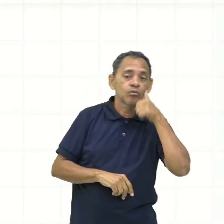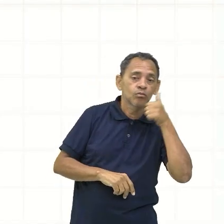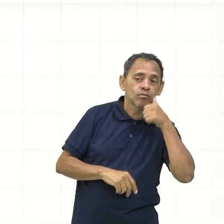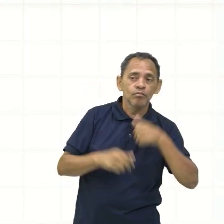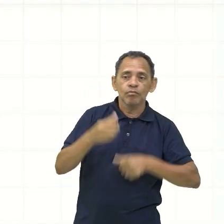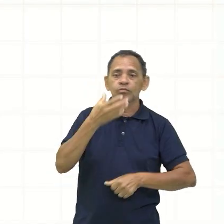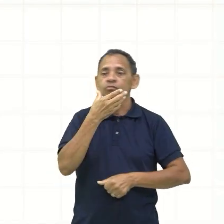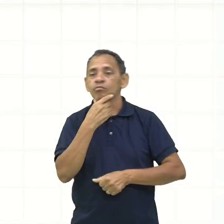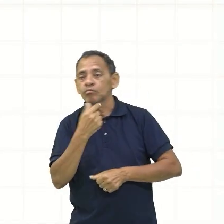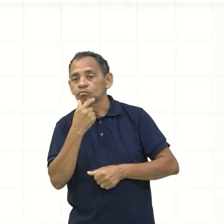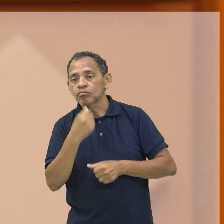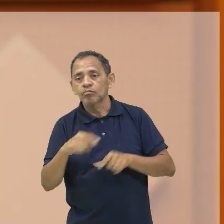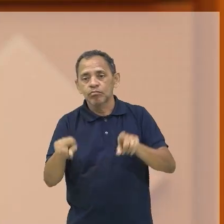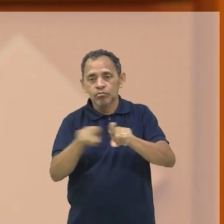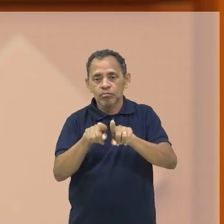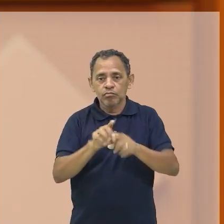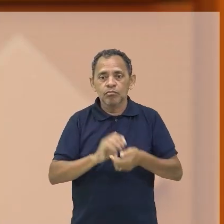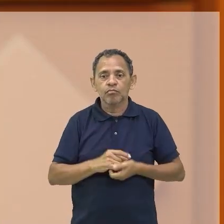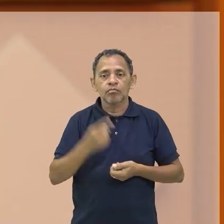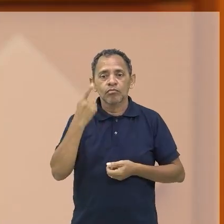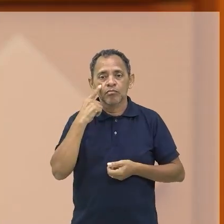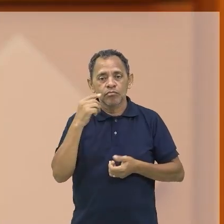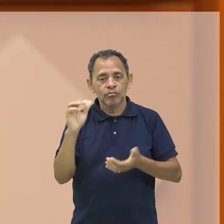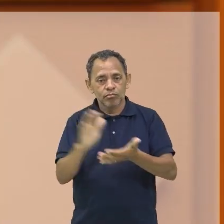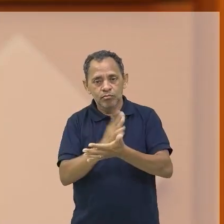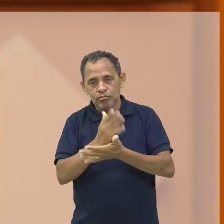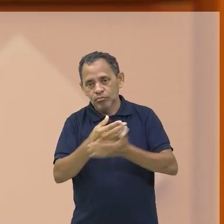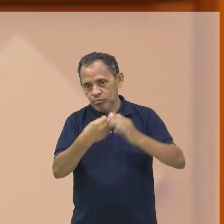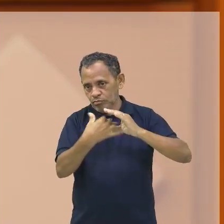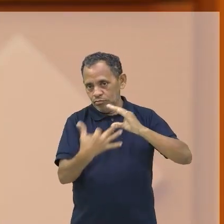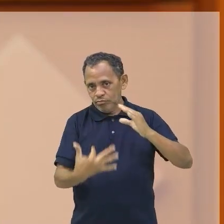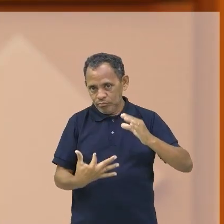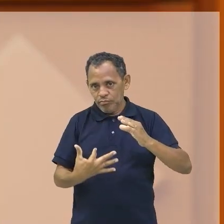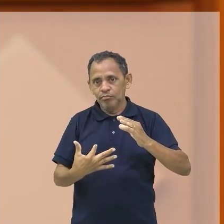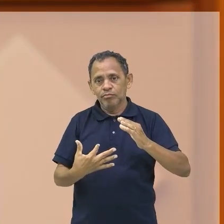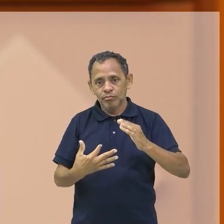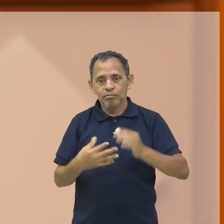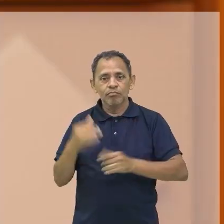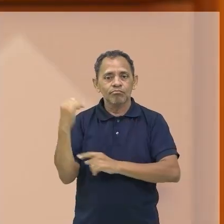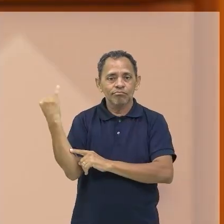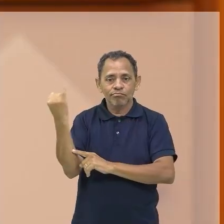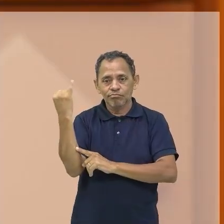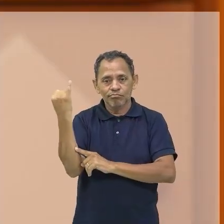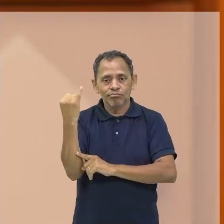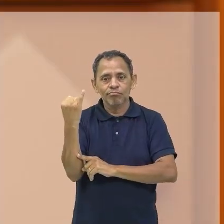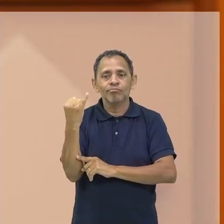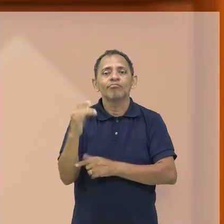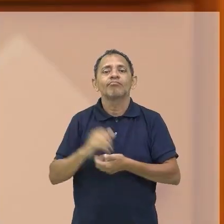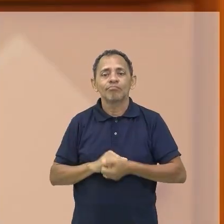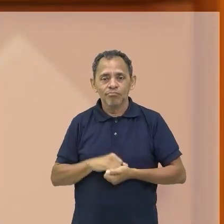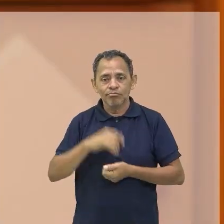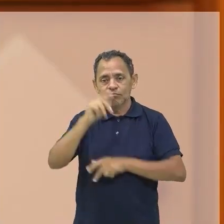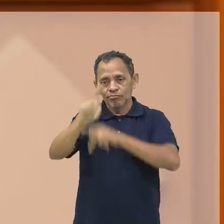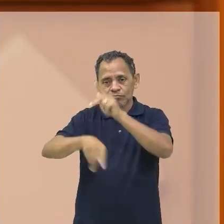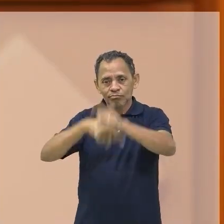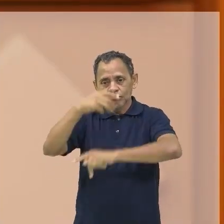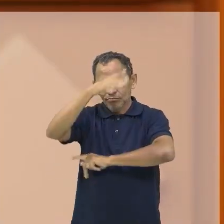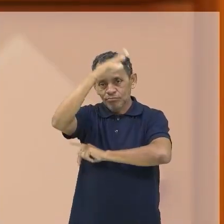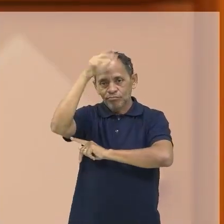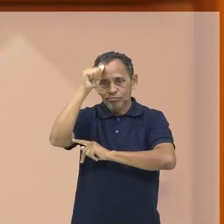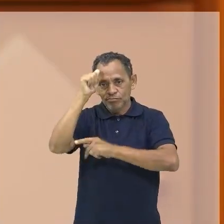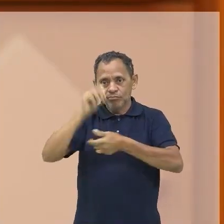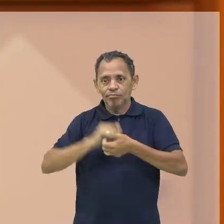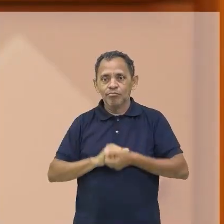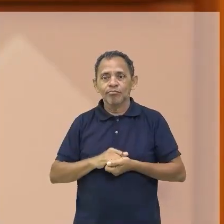aí nós observamos algumas características relevantes sobre a população do Amazonas. E